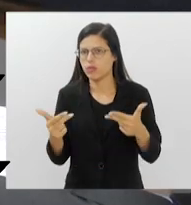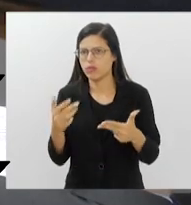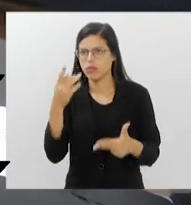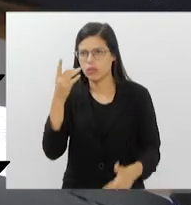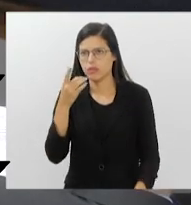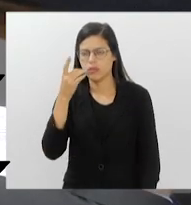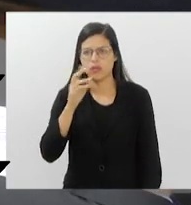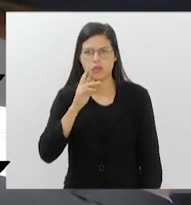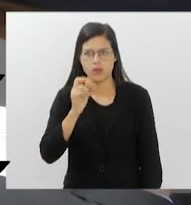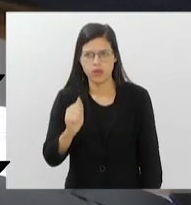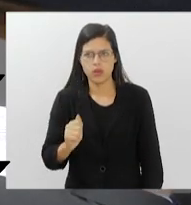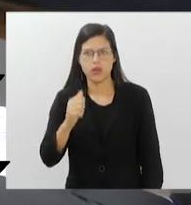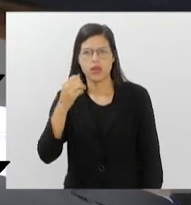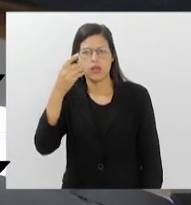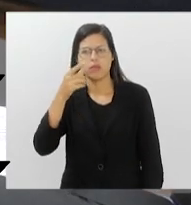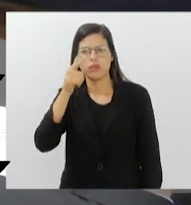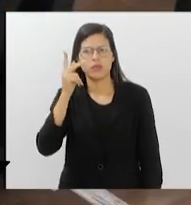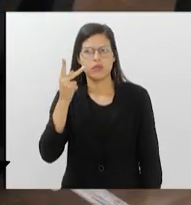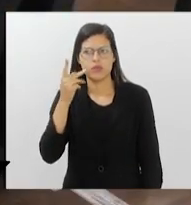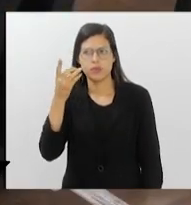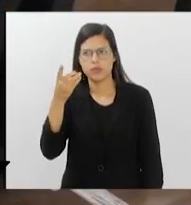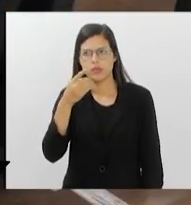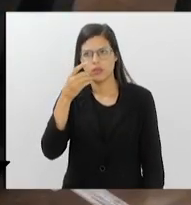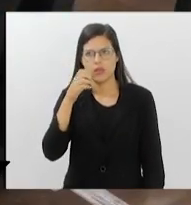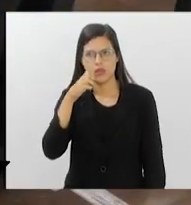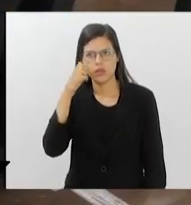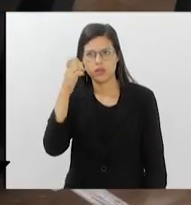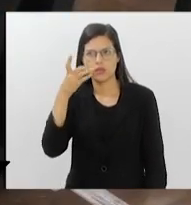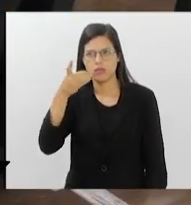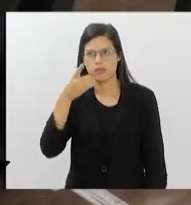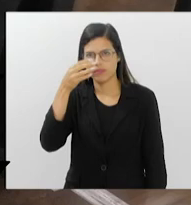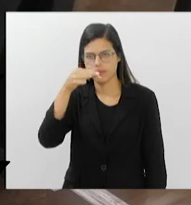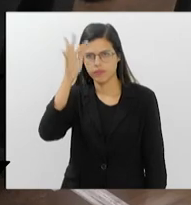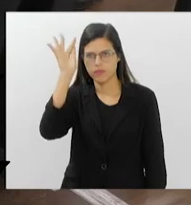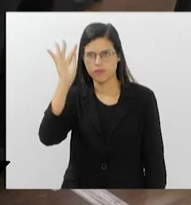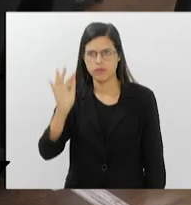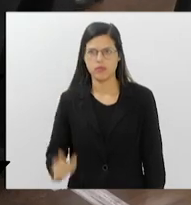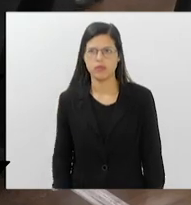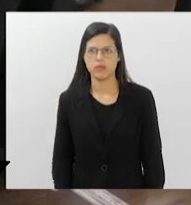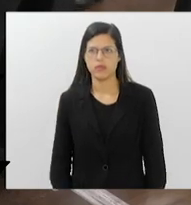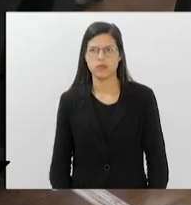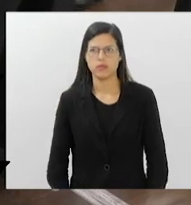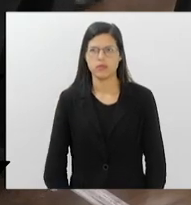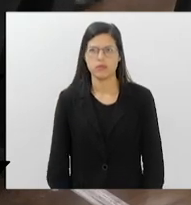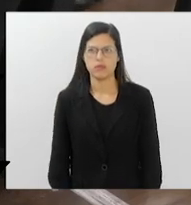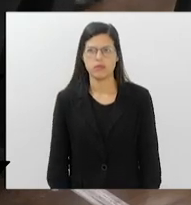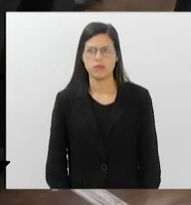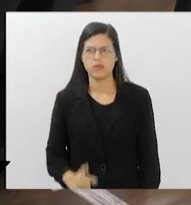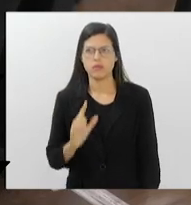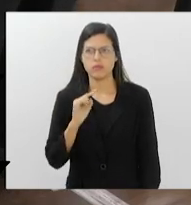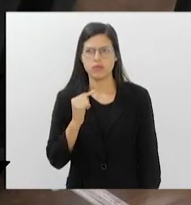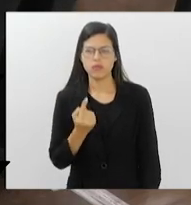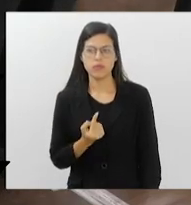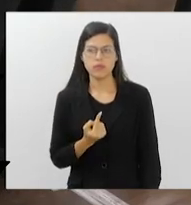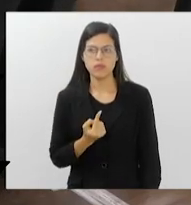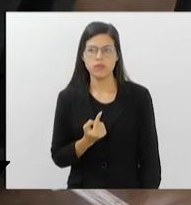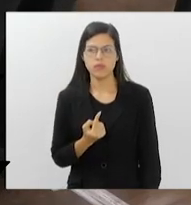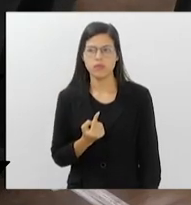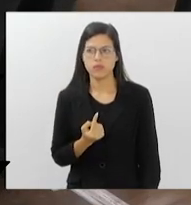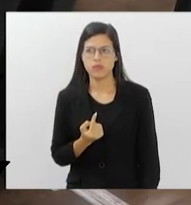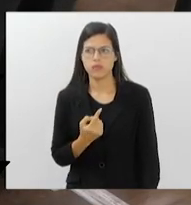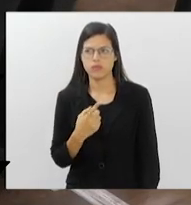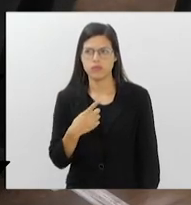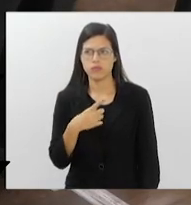Luiz também deputada Éric e deputado Fred pico nós não tínhamos deputada